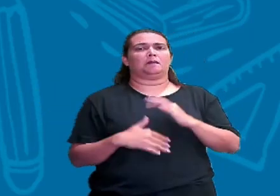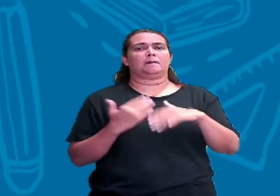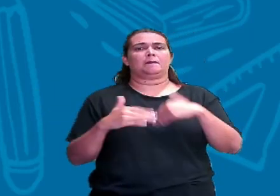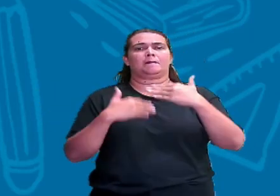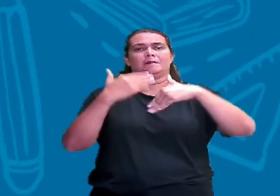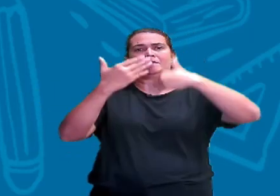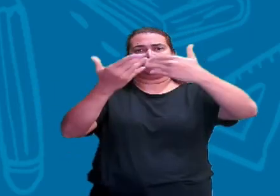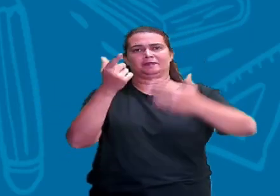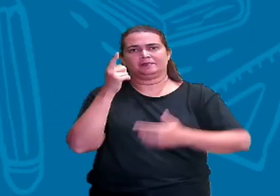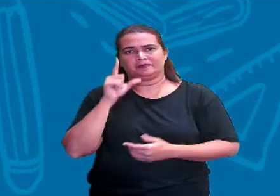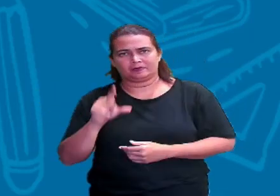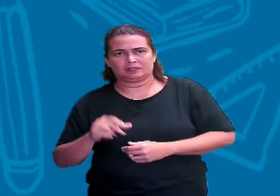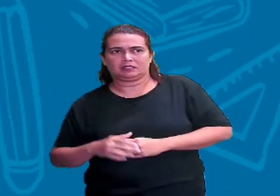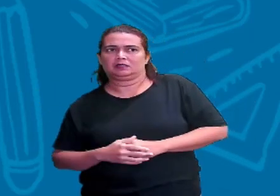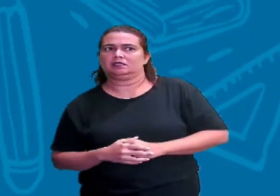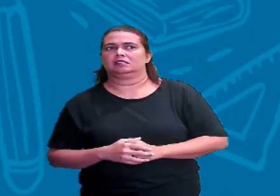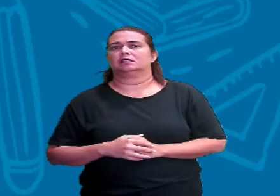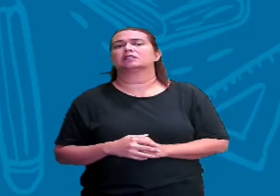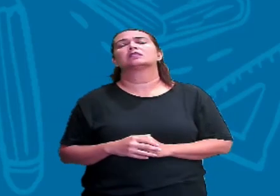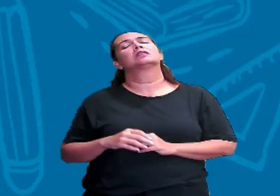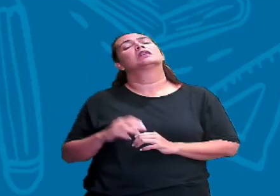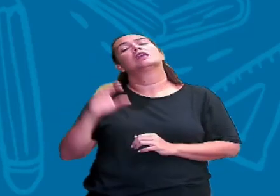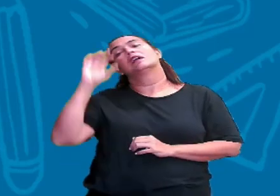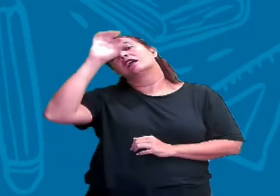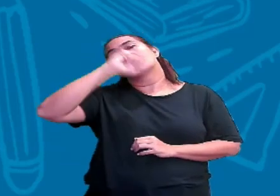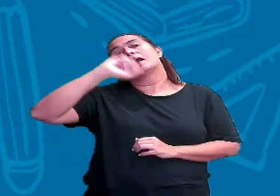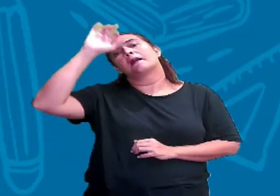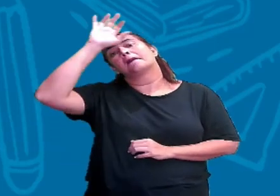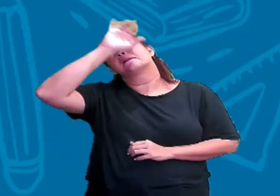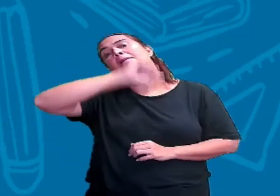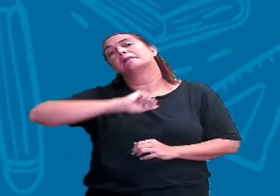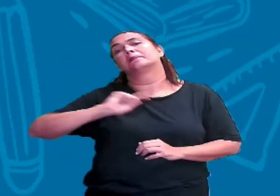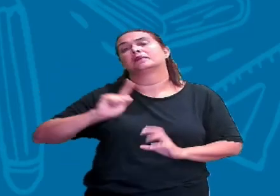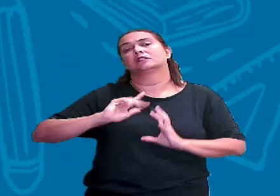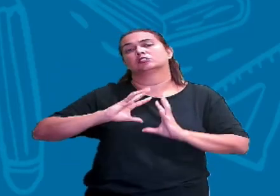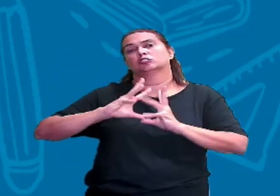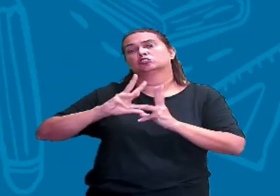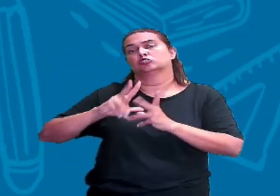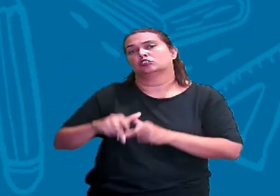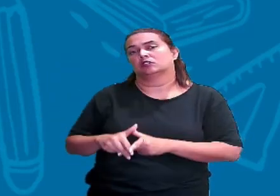certo? O ensino de geografia, ele é um ensino